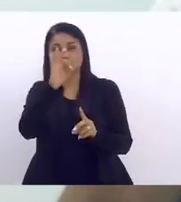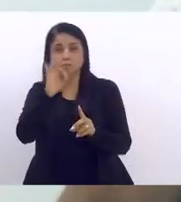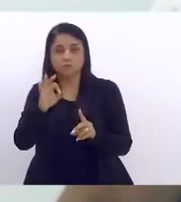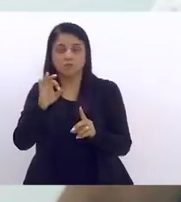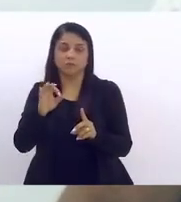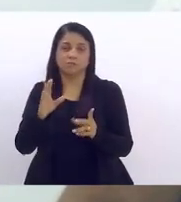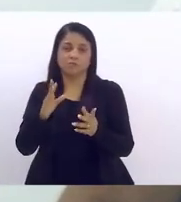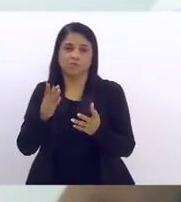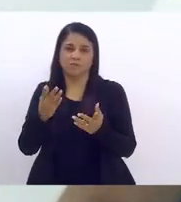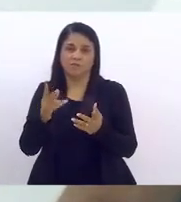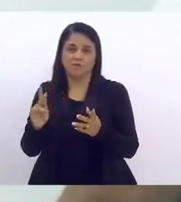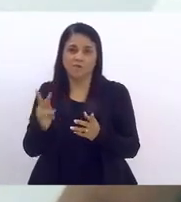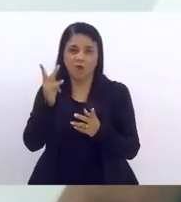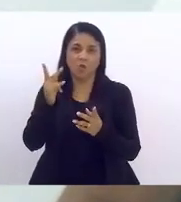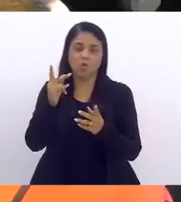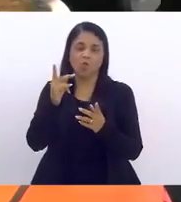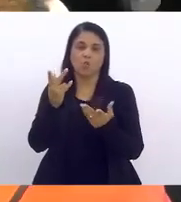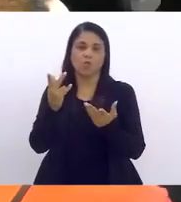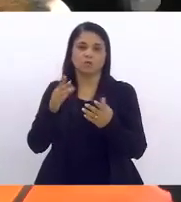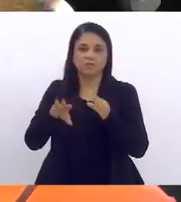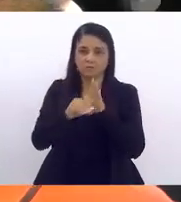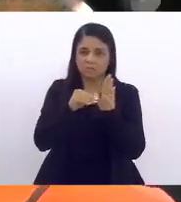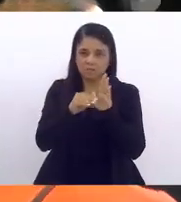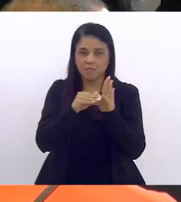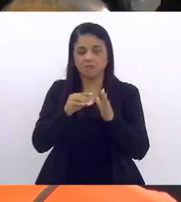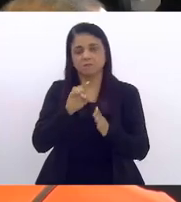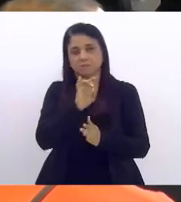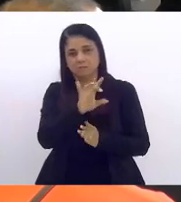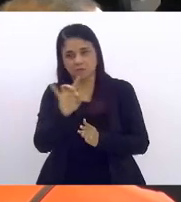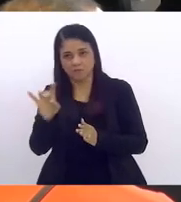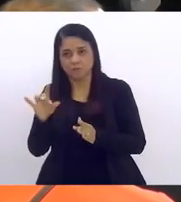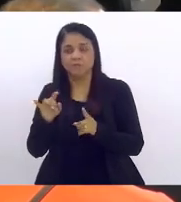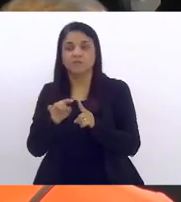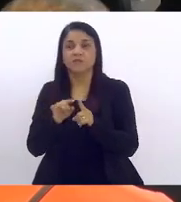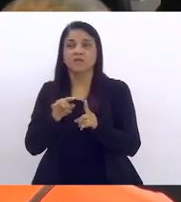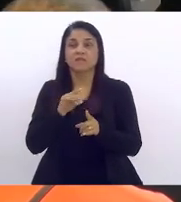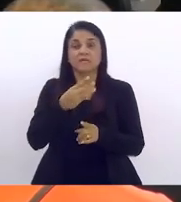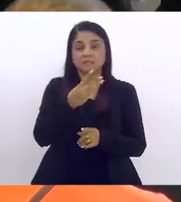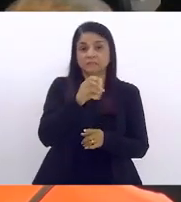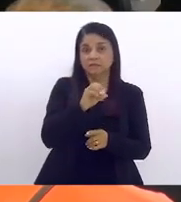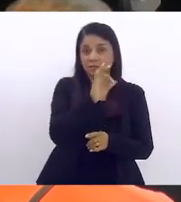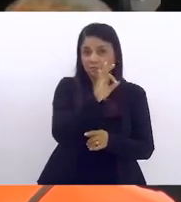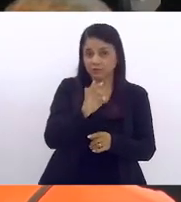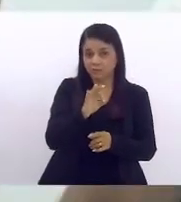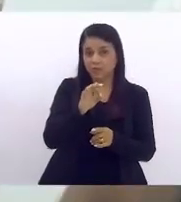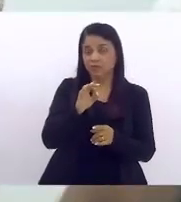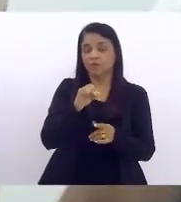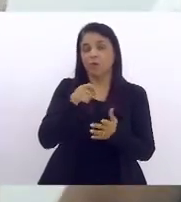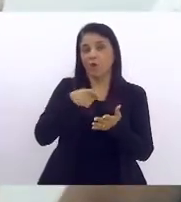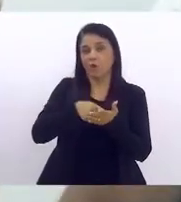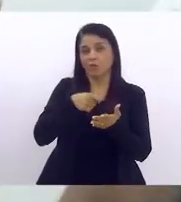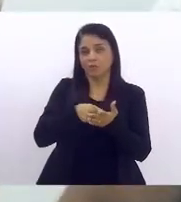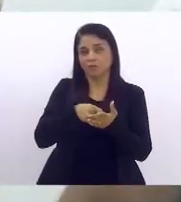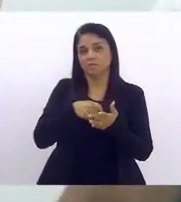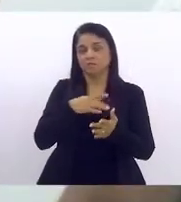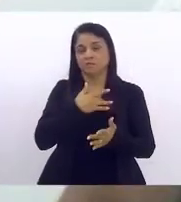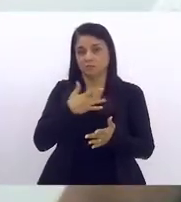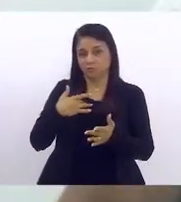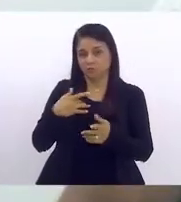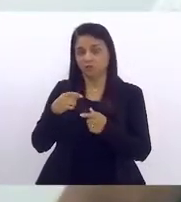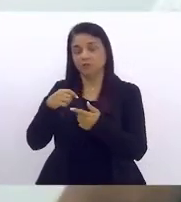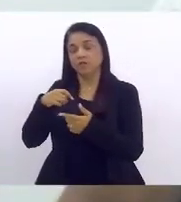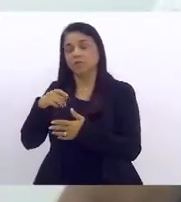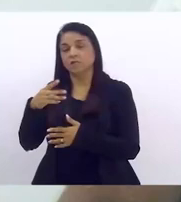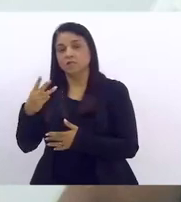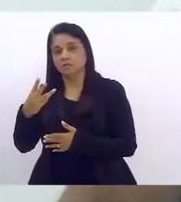individuais. 30% obrigatoriamente para a saúde e 30% obrigatoriamente para a educação.